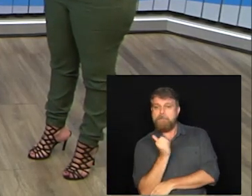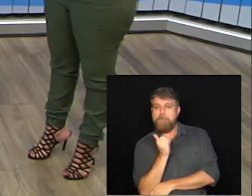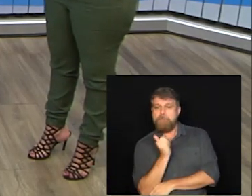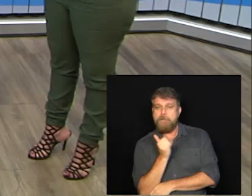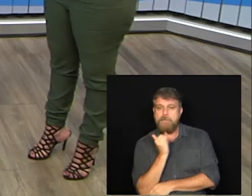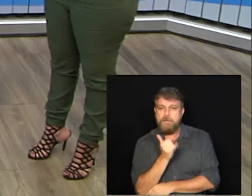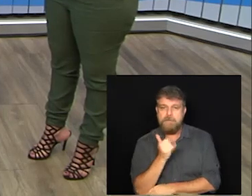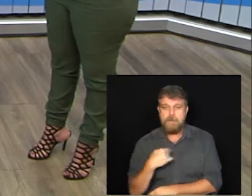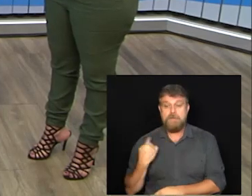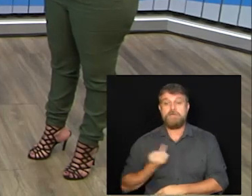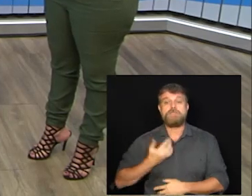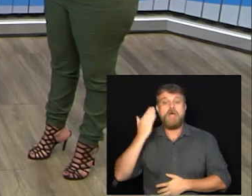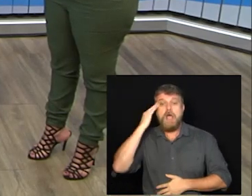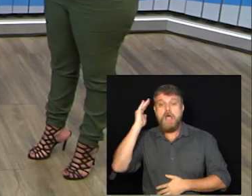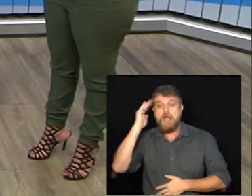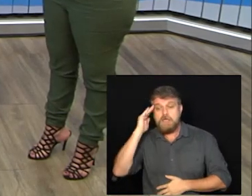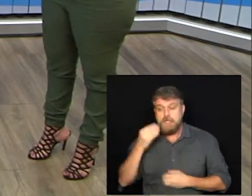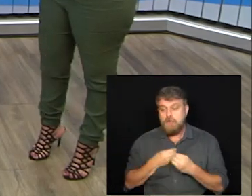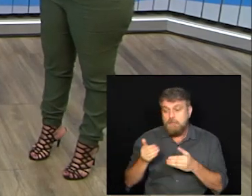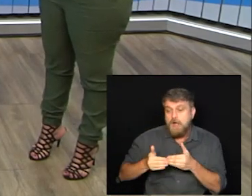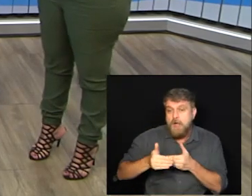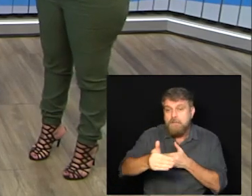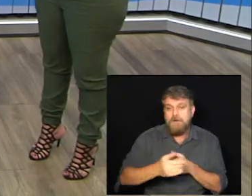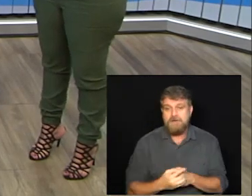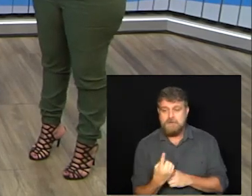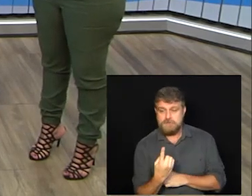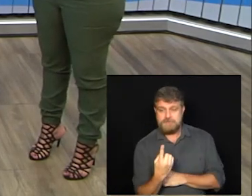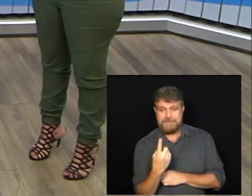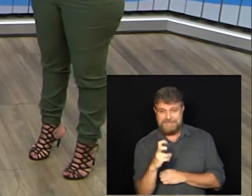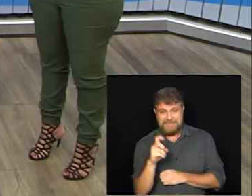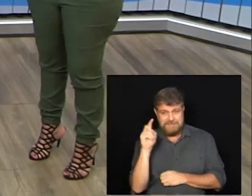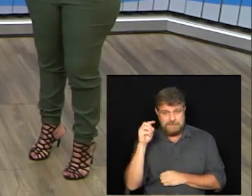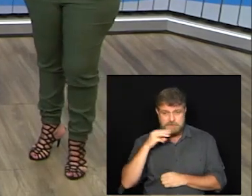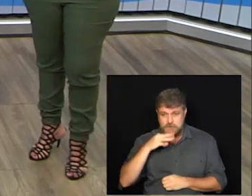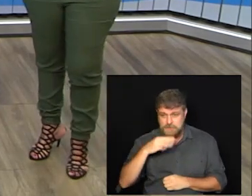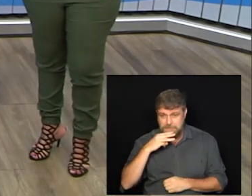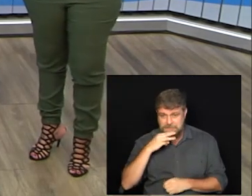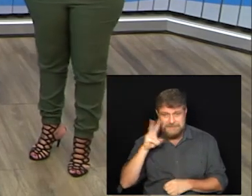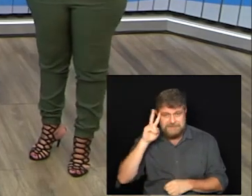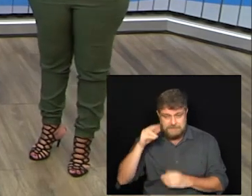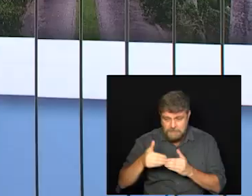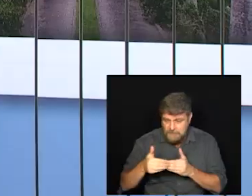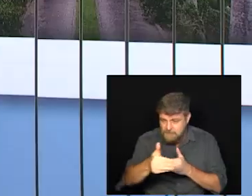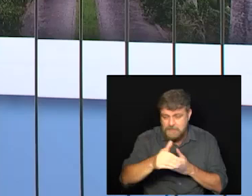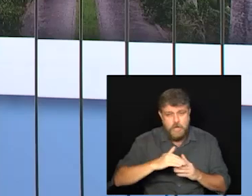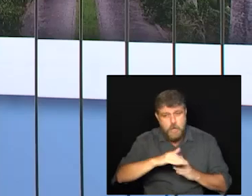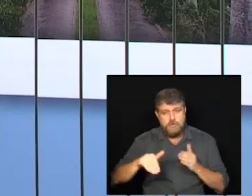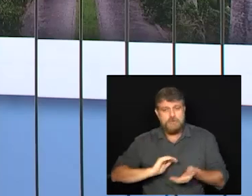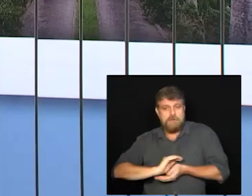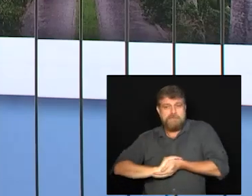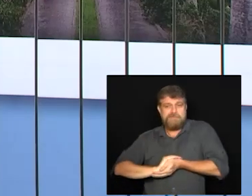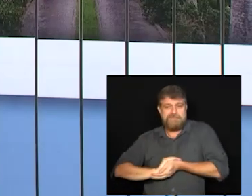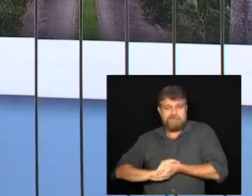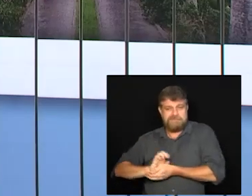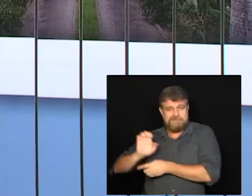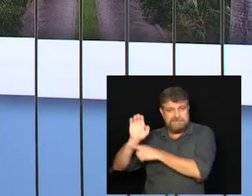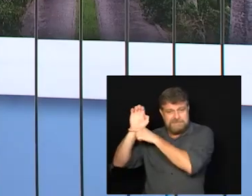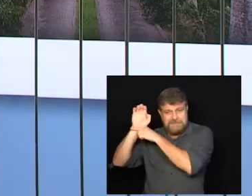de Campinas para saber. E a partir de 15 de março, segunda-feira, todo o estado na